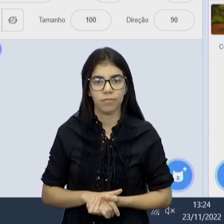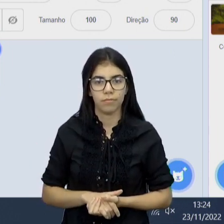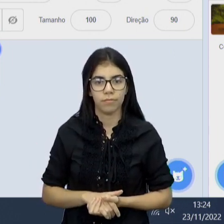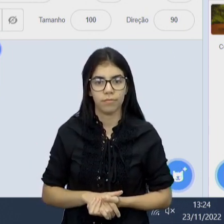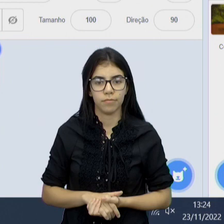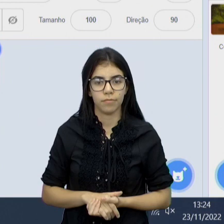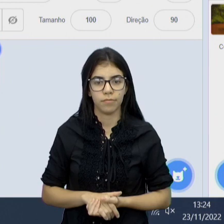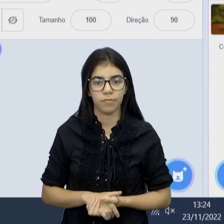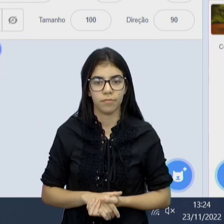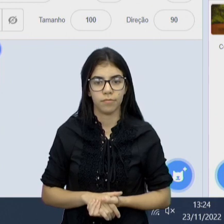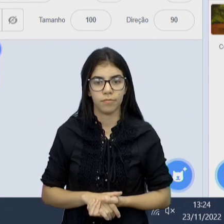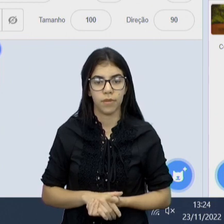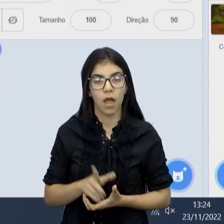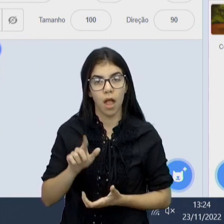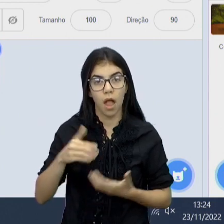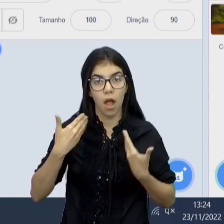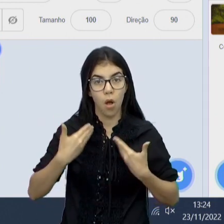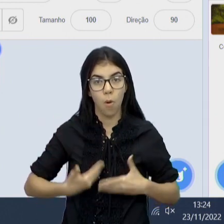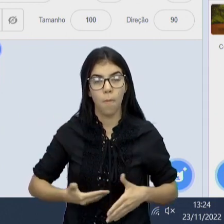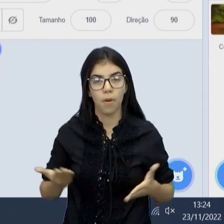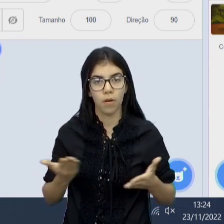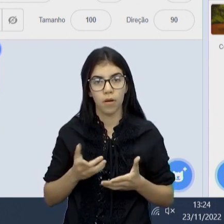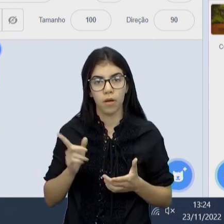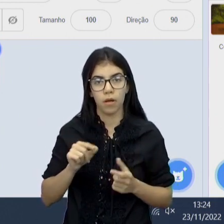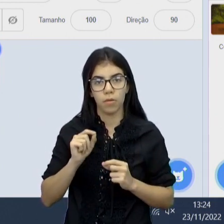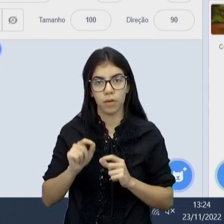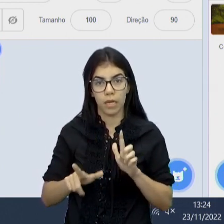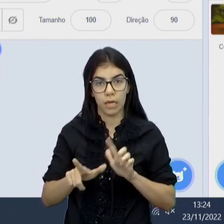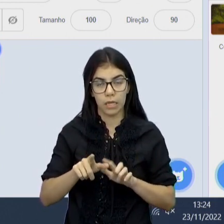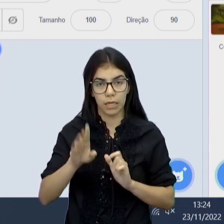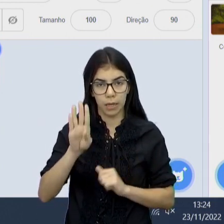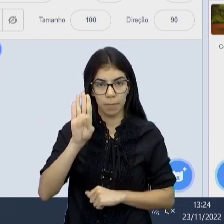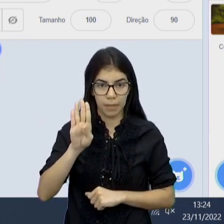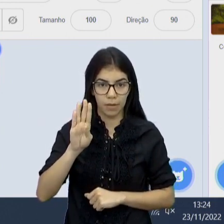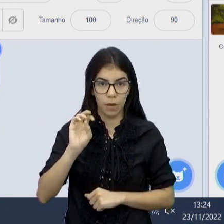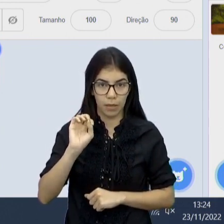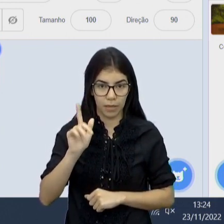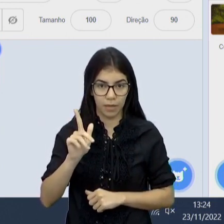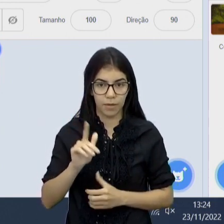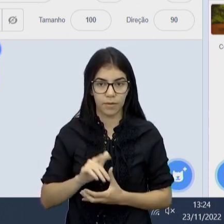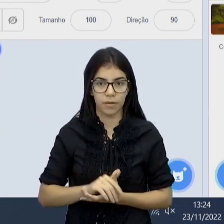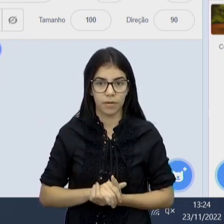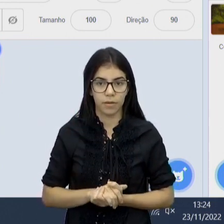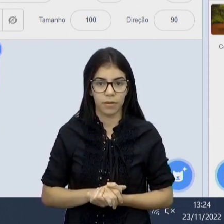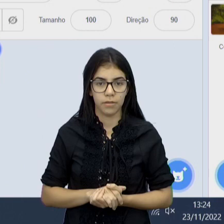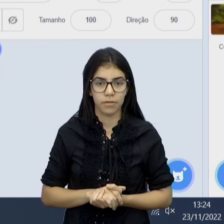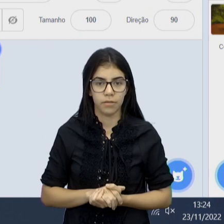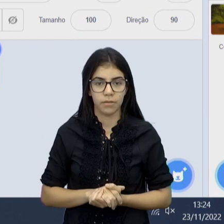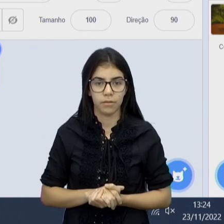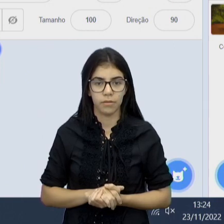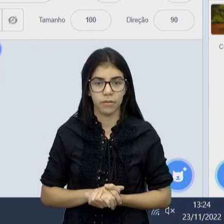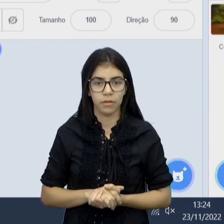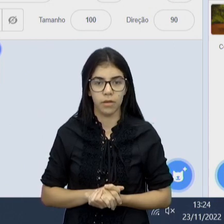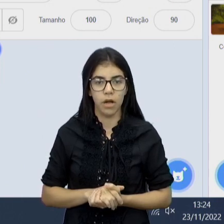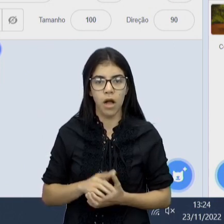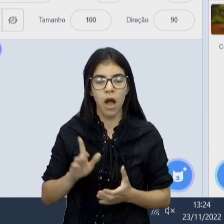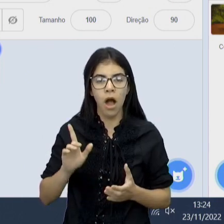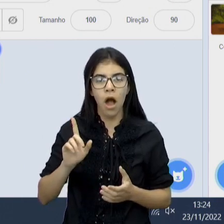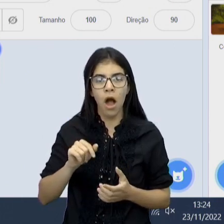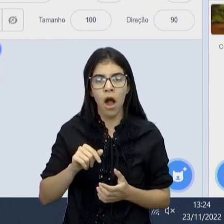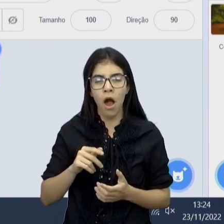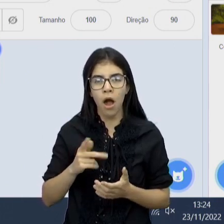fantasia aí. E a fantasia que vai vir aí é a fantasia B. Ok. Tá bom? Roberta. A gente já passou. Ai, ó, eu pulei uma.